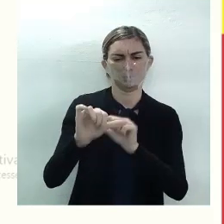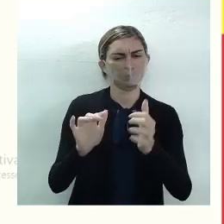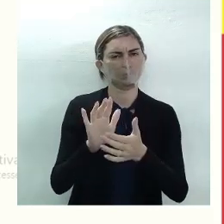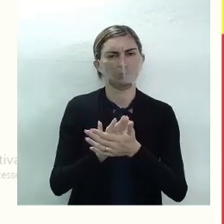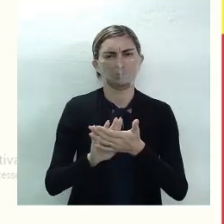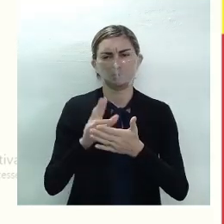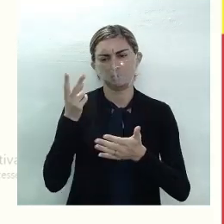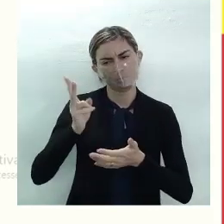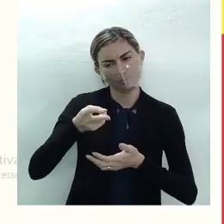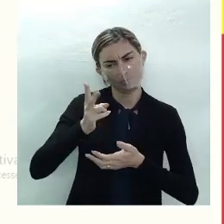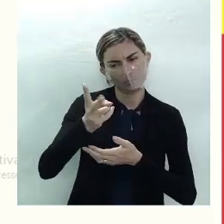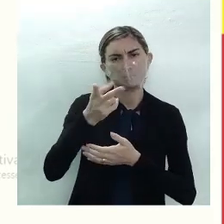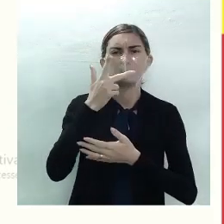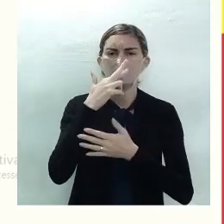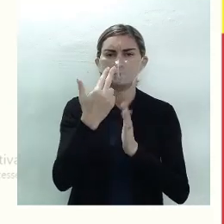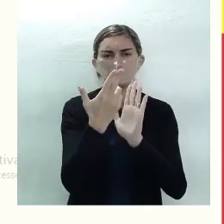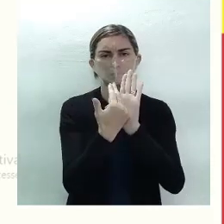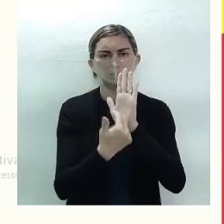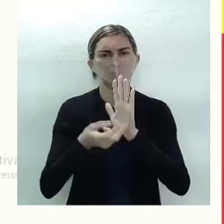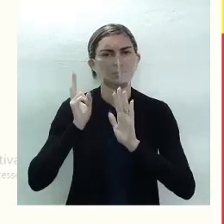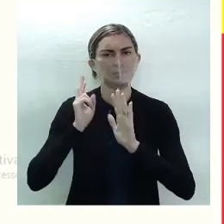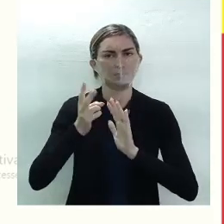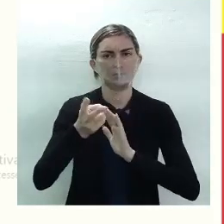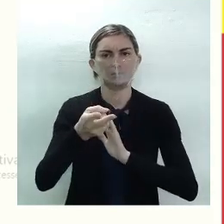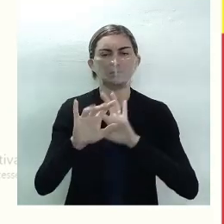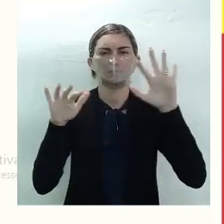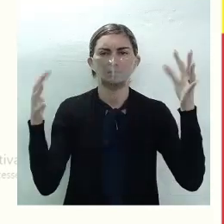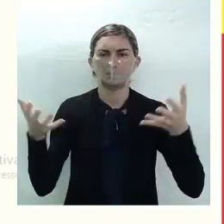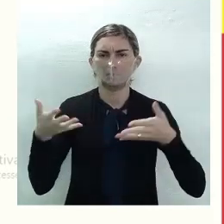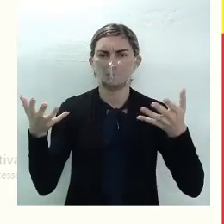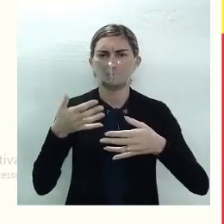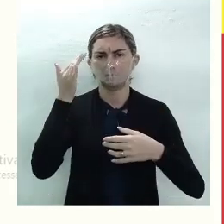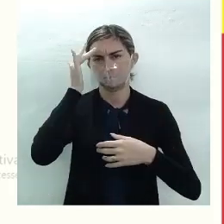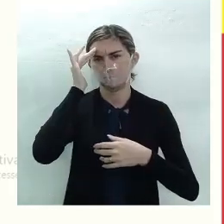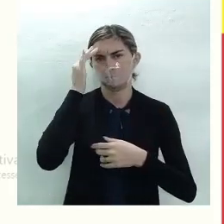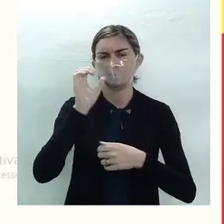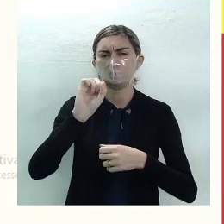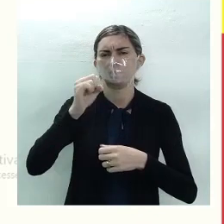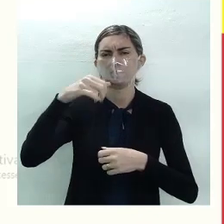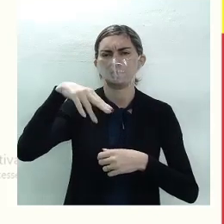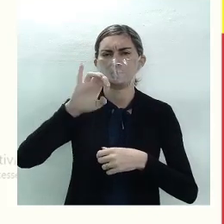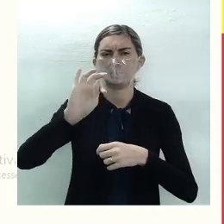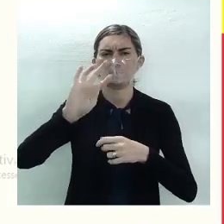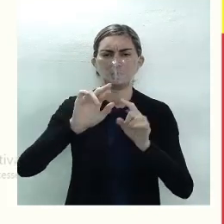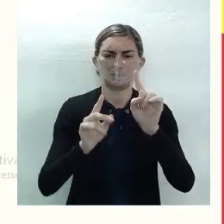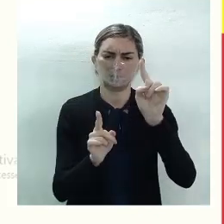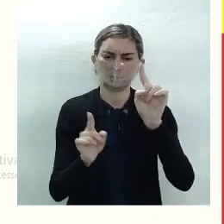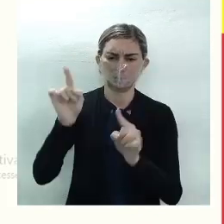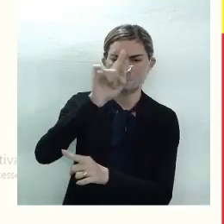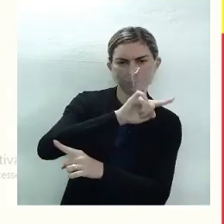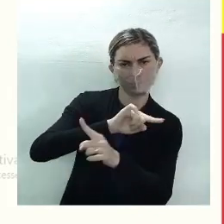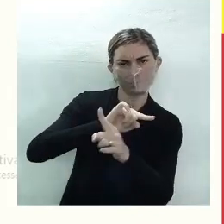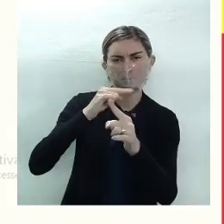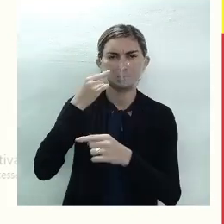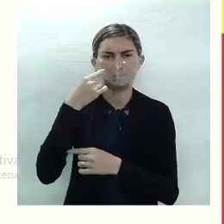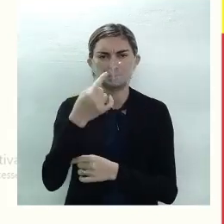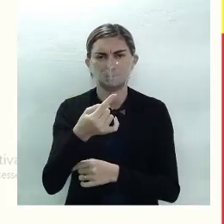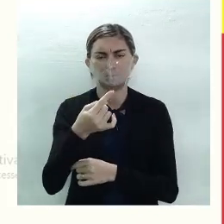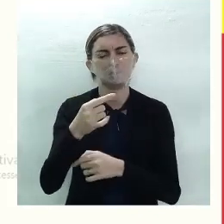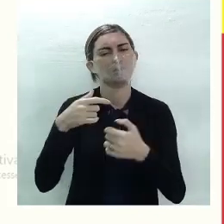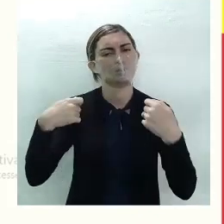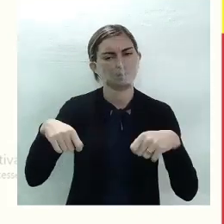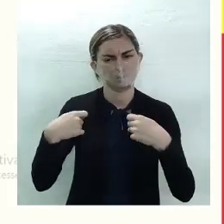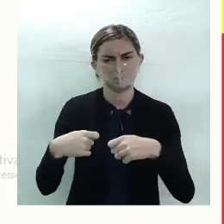figura permanece a mesma. Então, agora a gente vai entender simetria de rotação. É o que a gente viu.